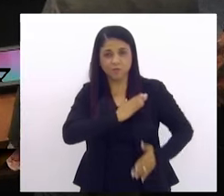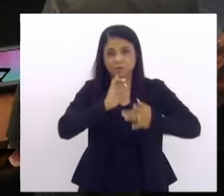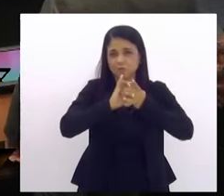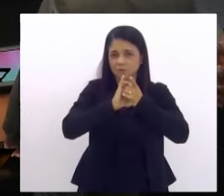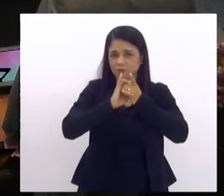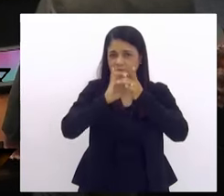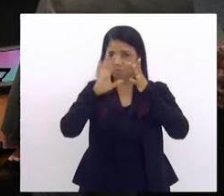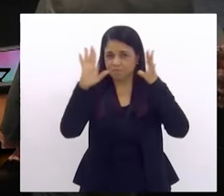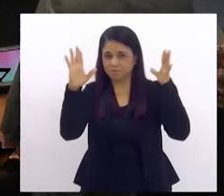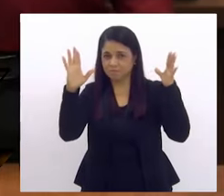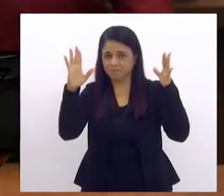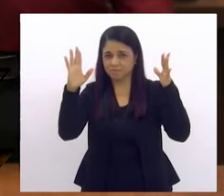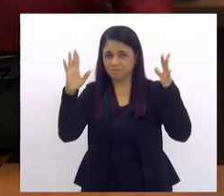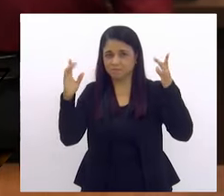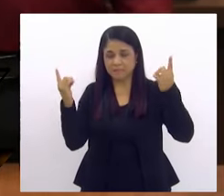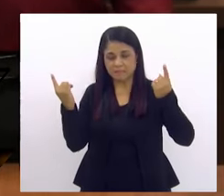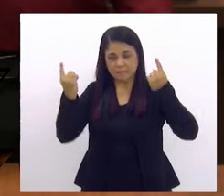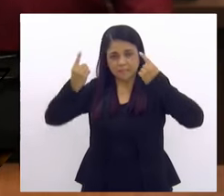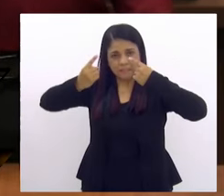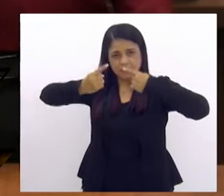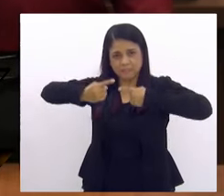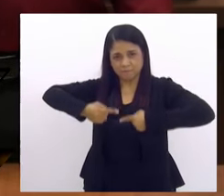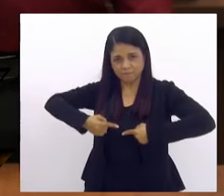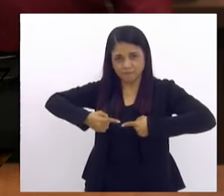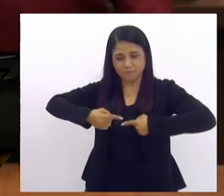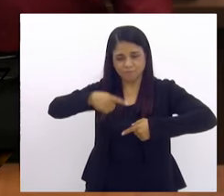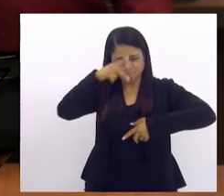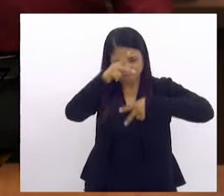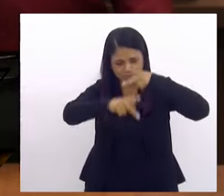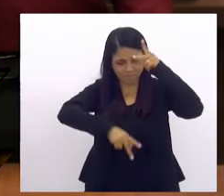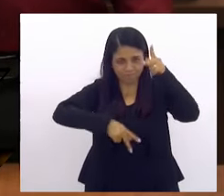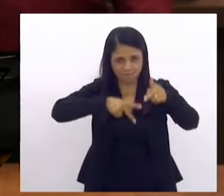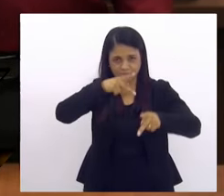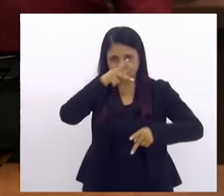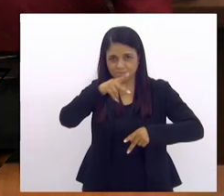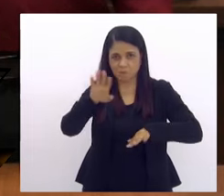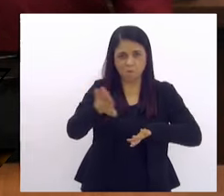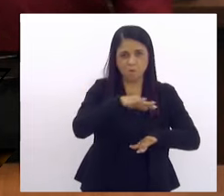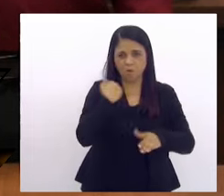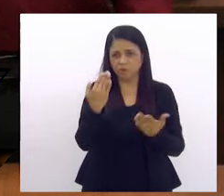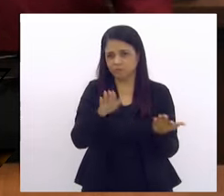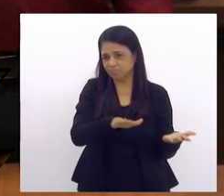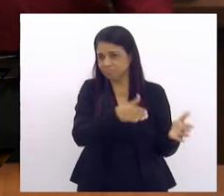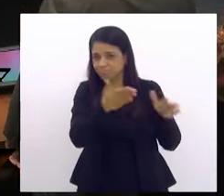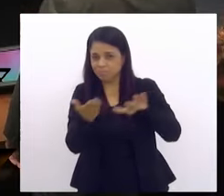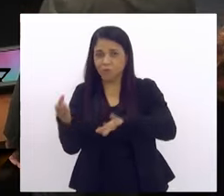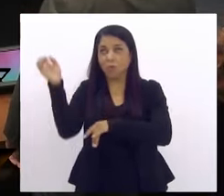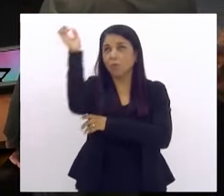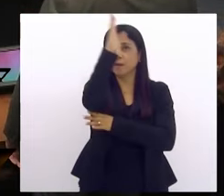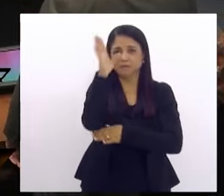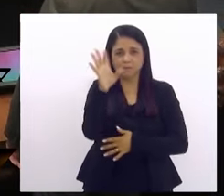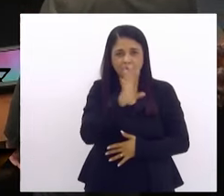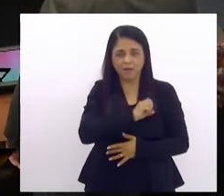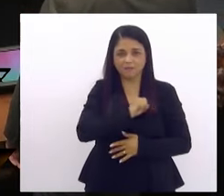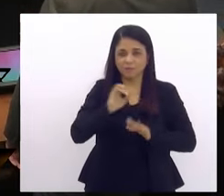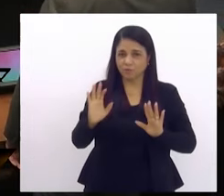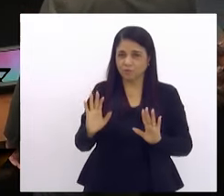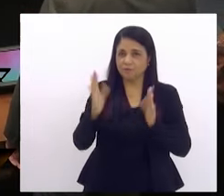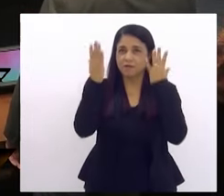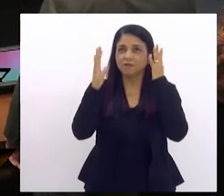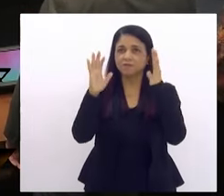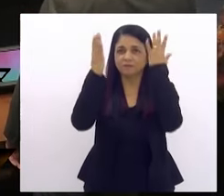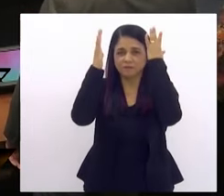ó liberdade Desafio o nosso peito à própria morte ó pátria